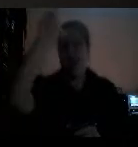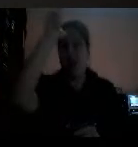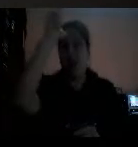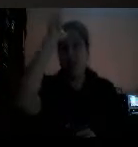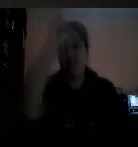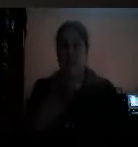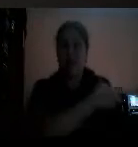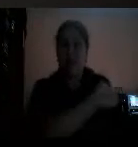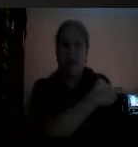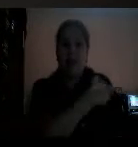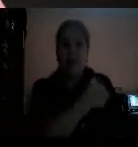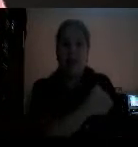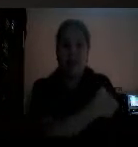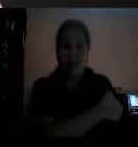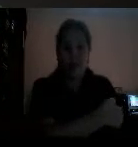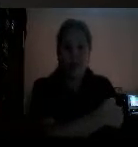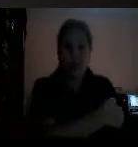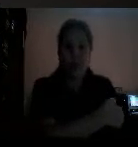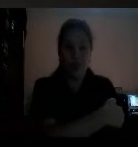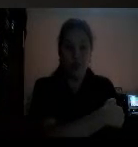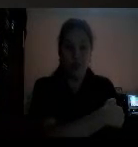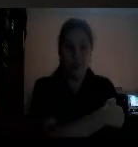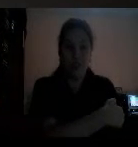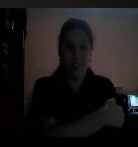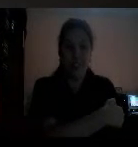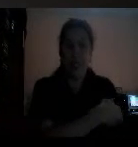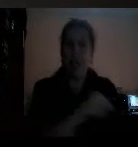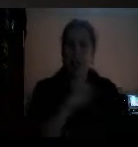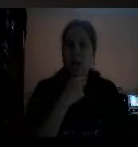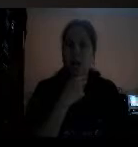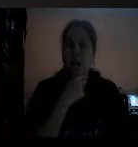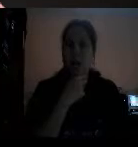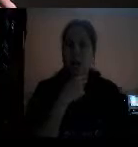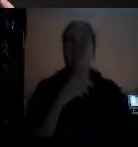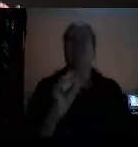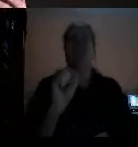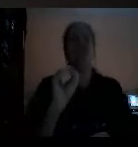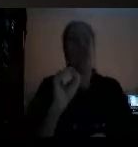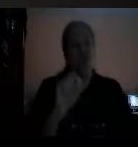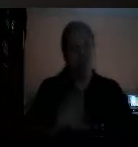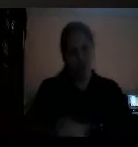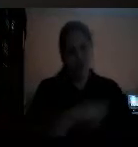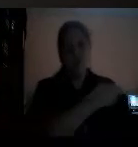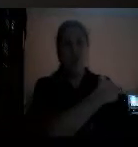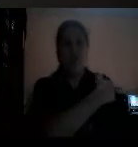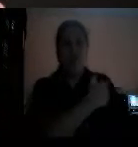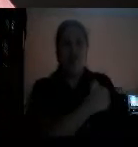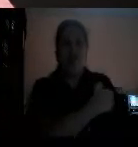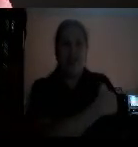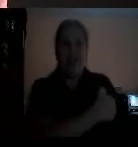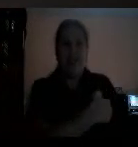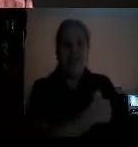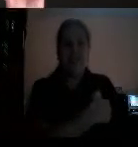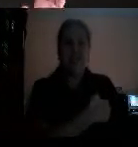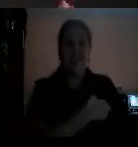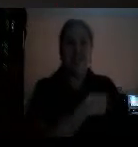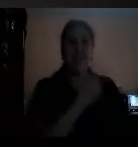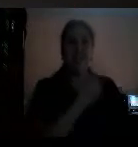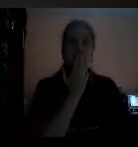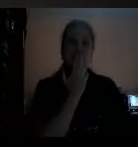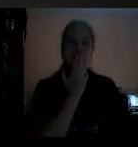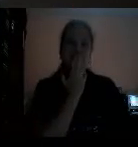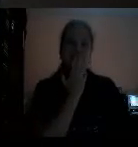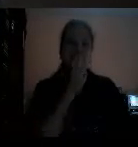essa mesmo, essa Alemanha que eu estou querendo falar, tá? Mackinder vai propor a seguinte visão. A partir da visão do